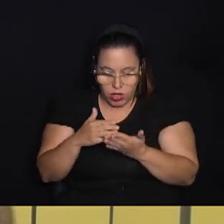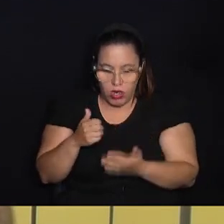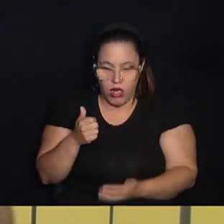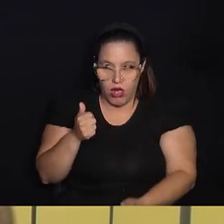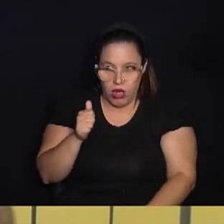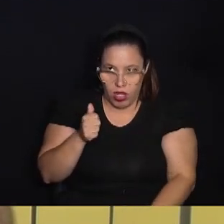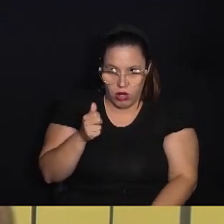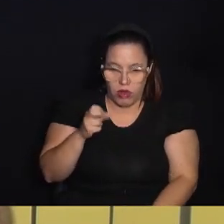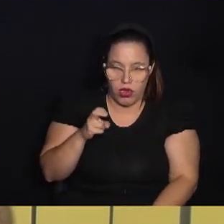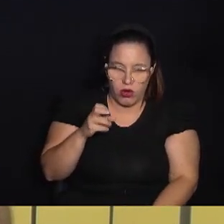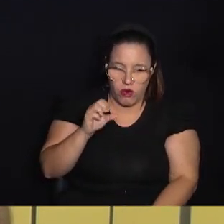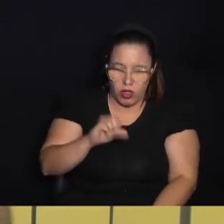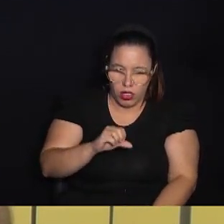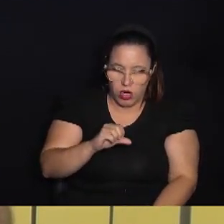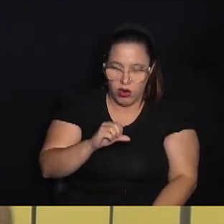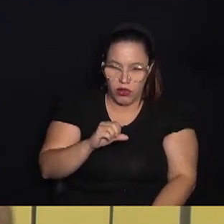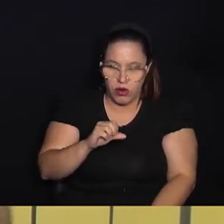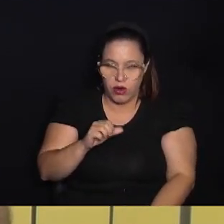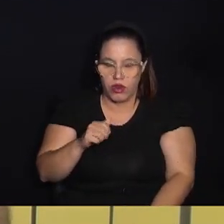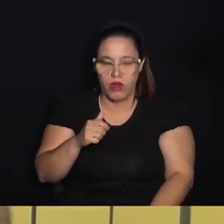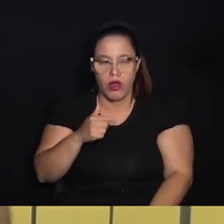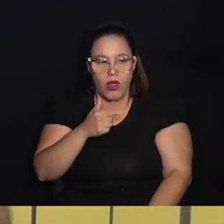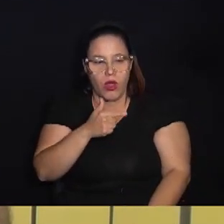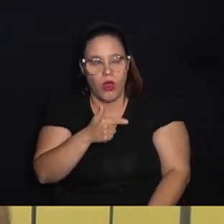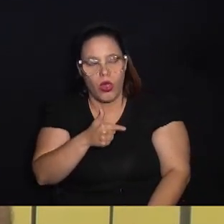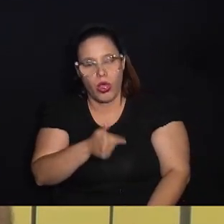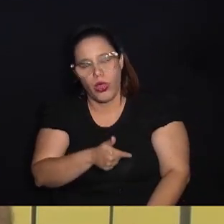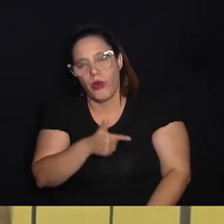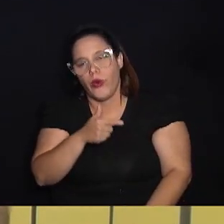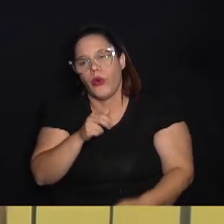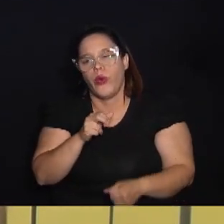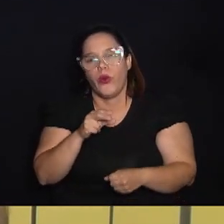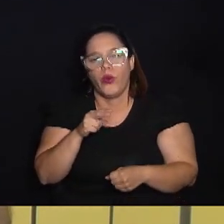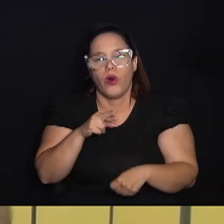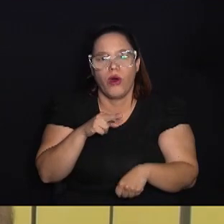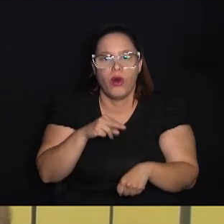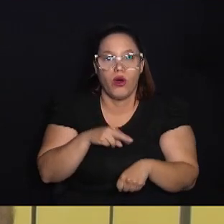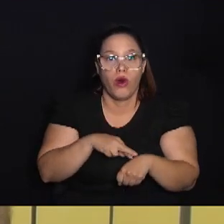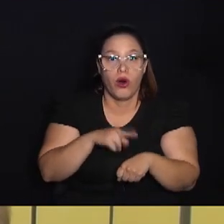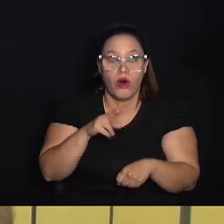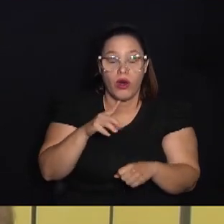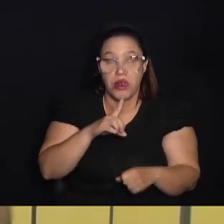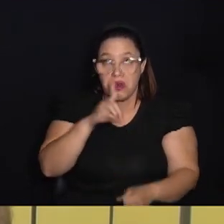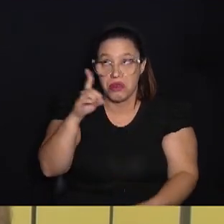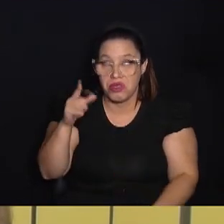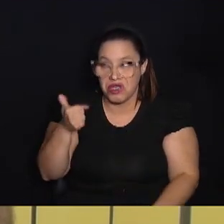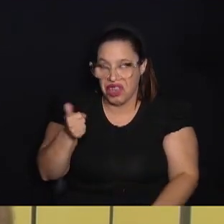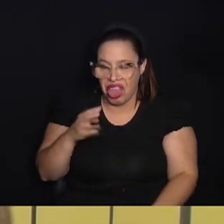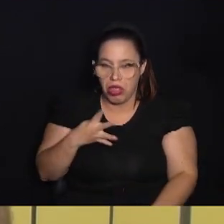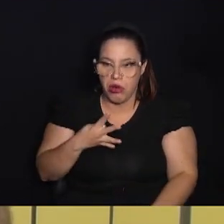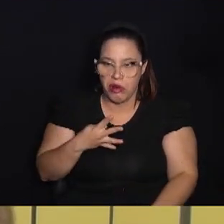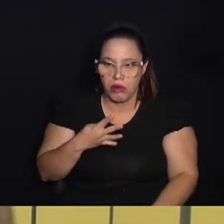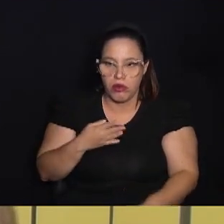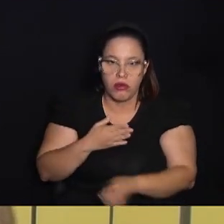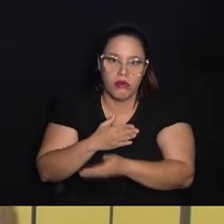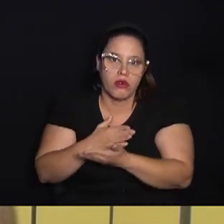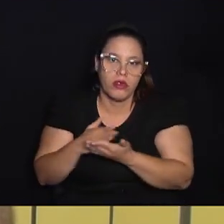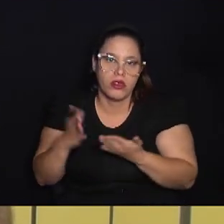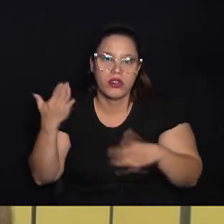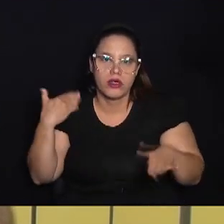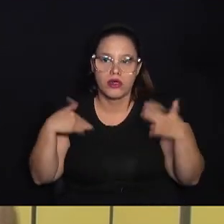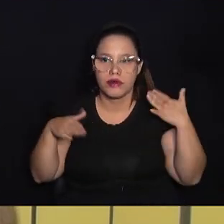11:59 e terminou 2 horas 2 2:30 da manhã do dia 14 Então esse passeio provavelmente foi o